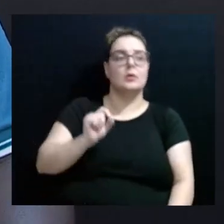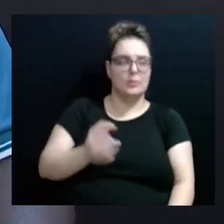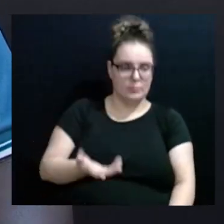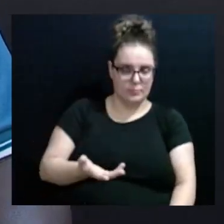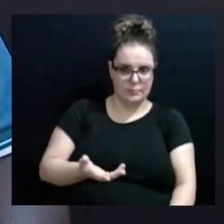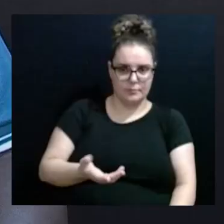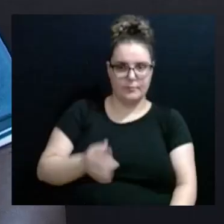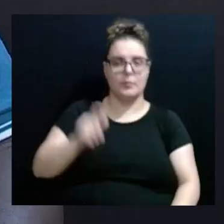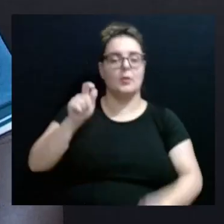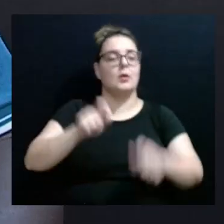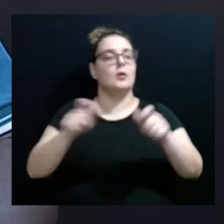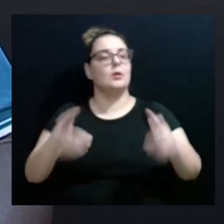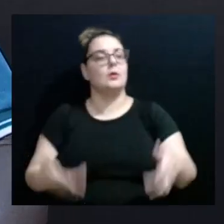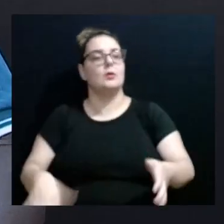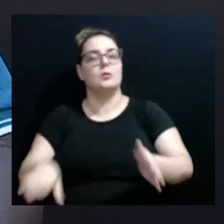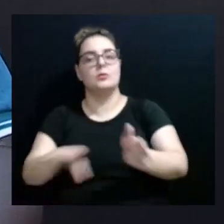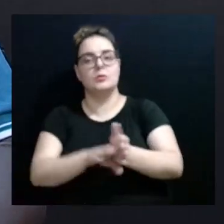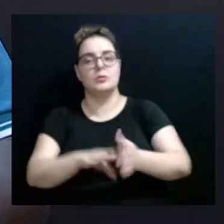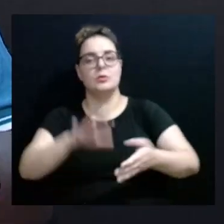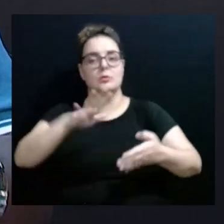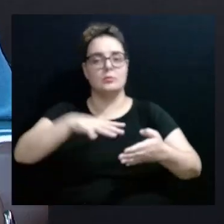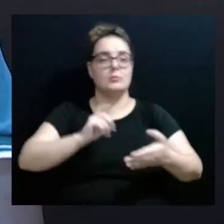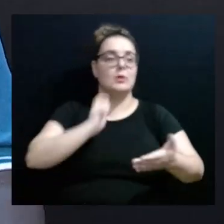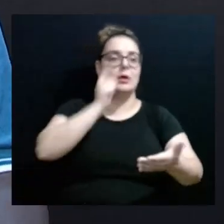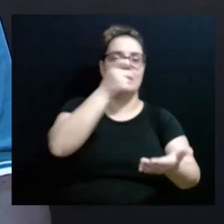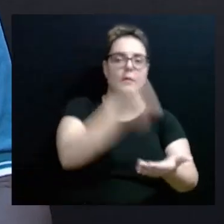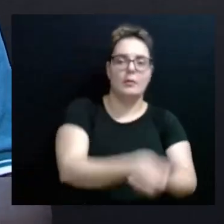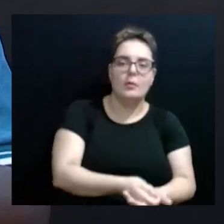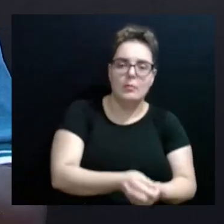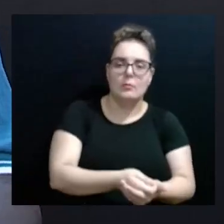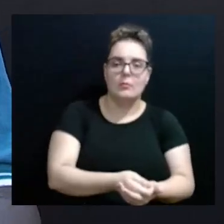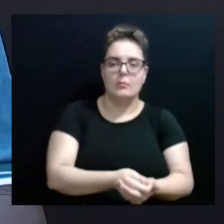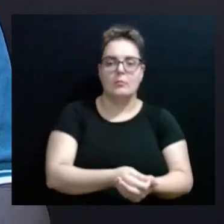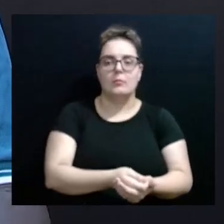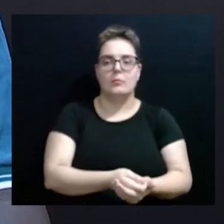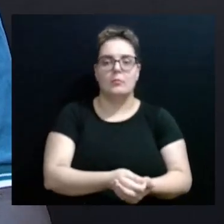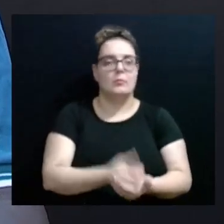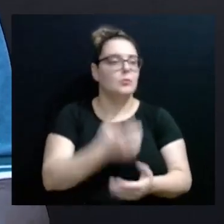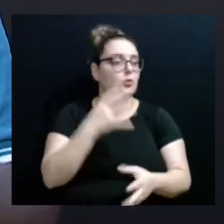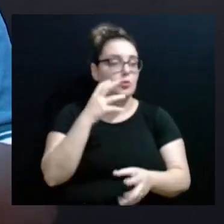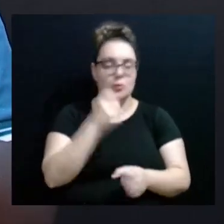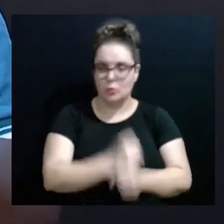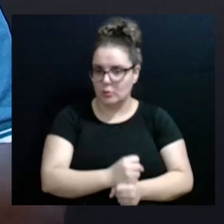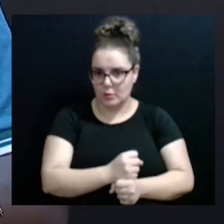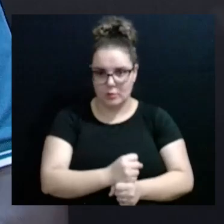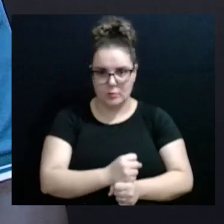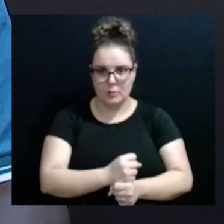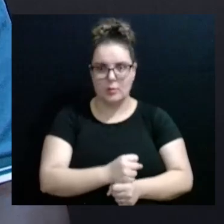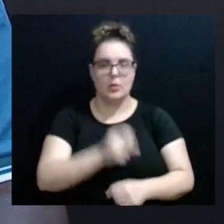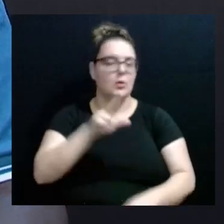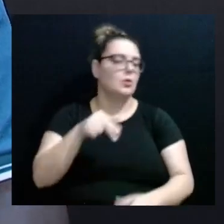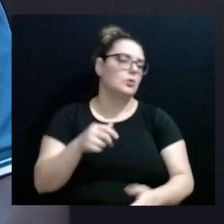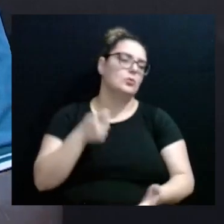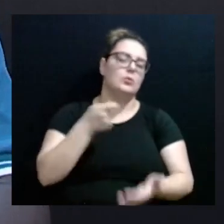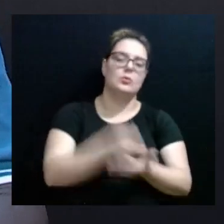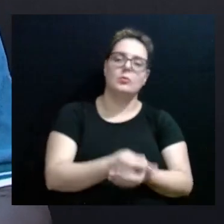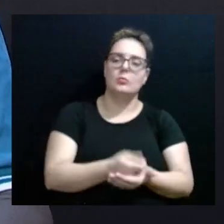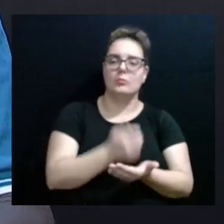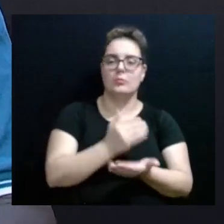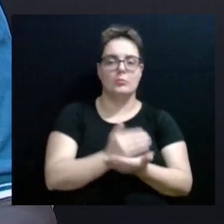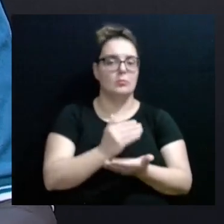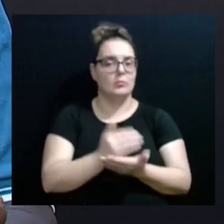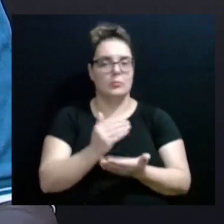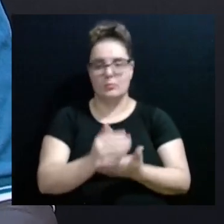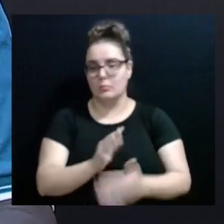que é ideal, Rafa, é que essas pessoas, quando chegarem a fatura, que elas paguem a fatura total.